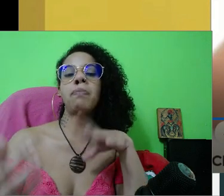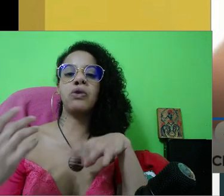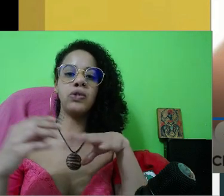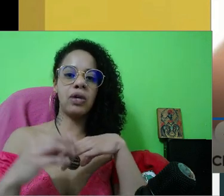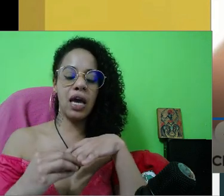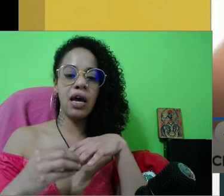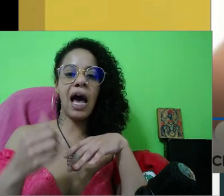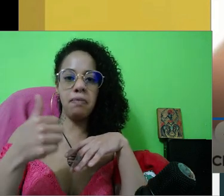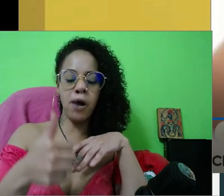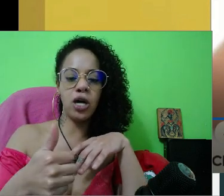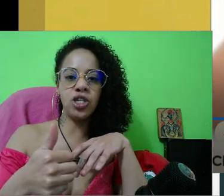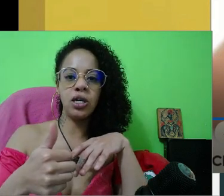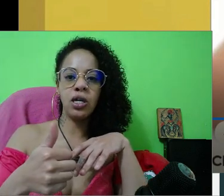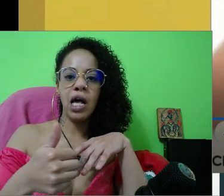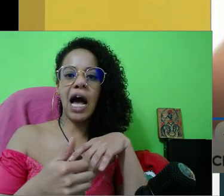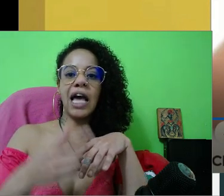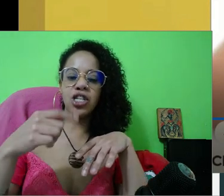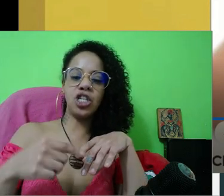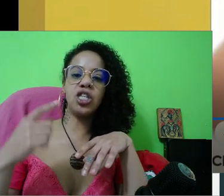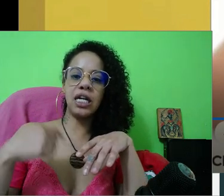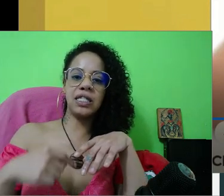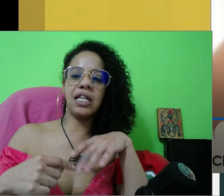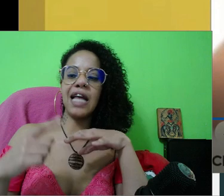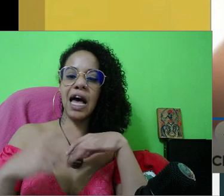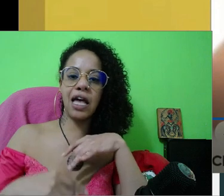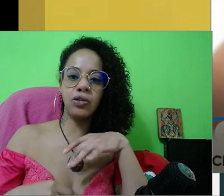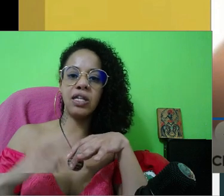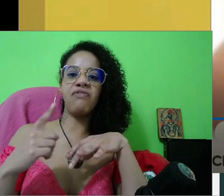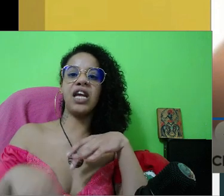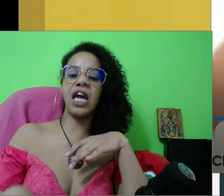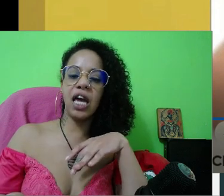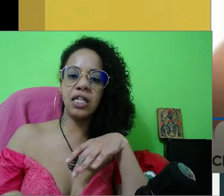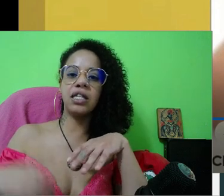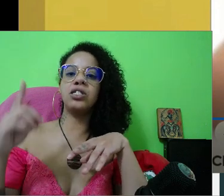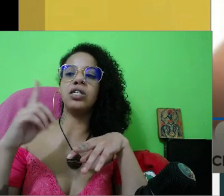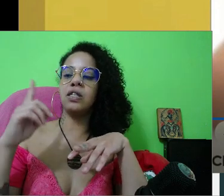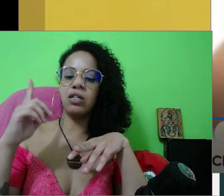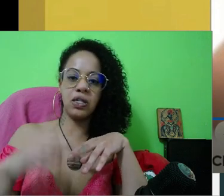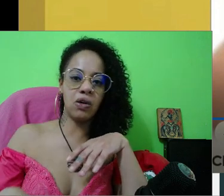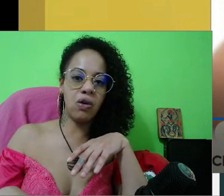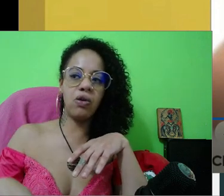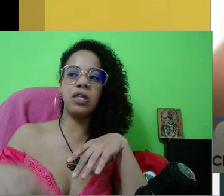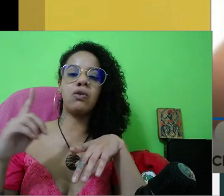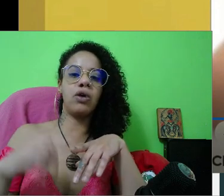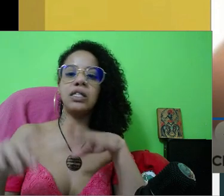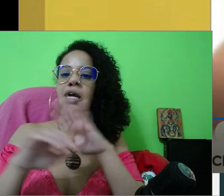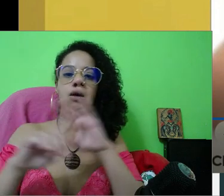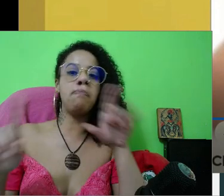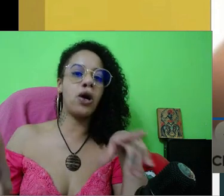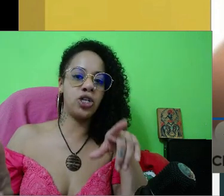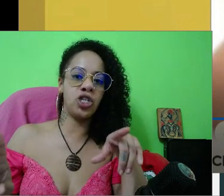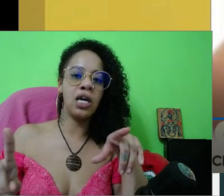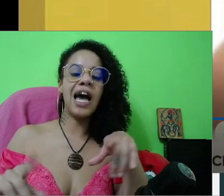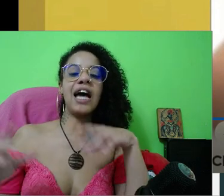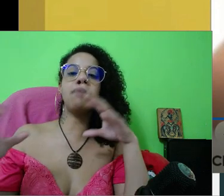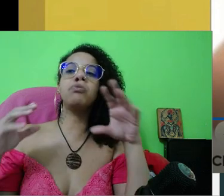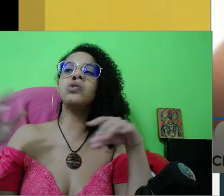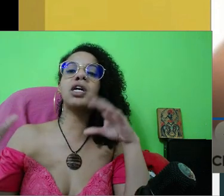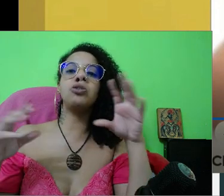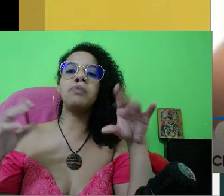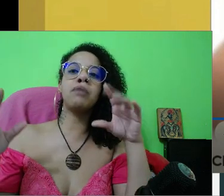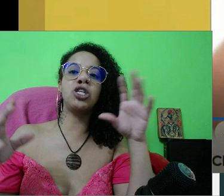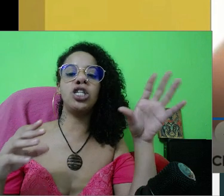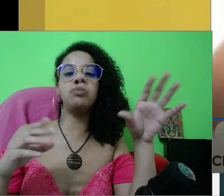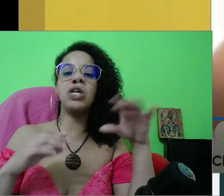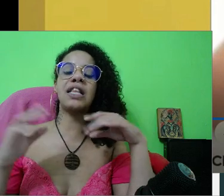cidade porque não sei o quê aí pode aí a gente trazer dados referências dissertações coisas aí não pode aí